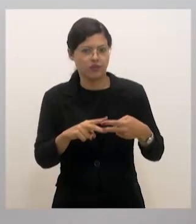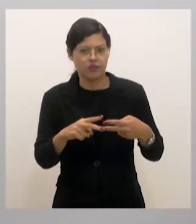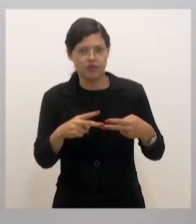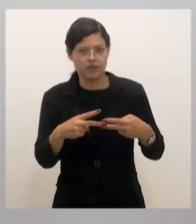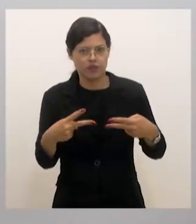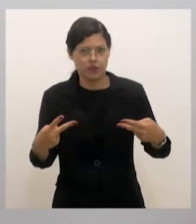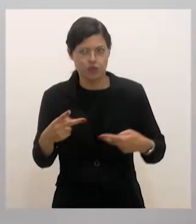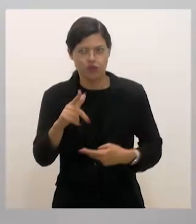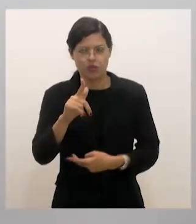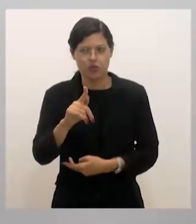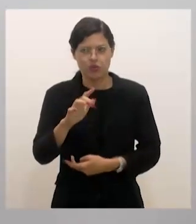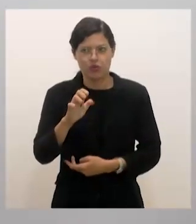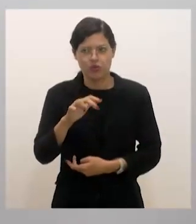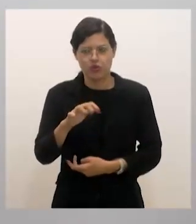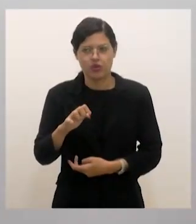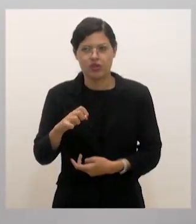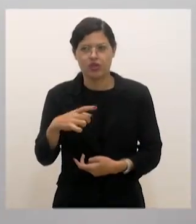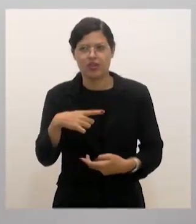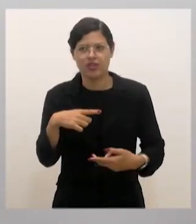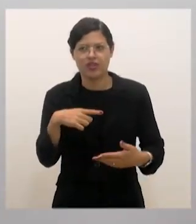quando vocês têm barreiras que